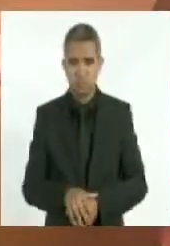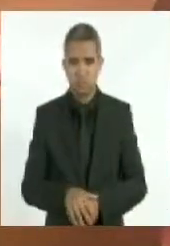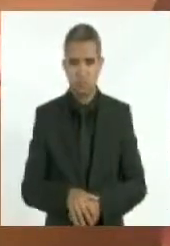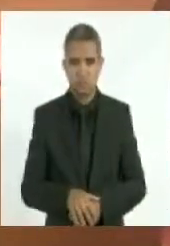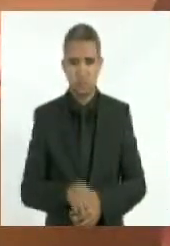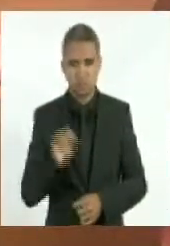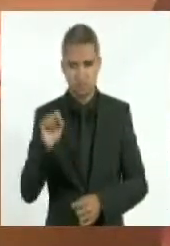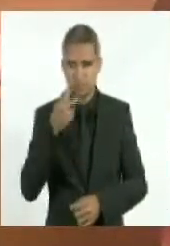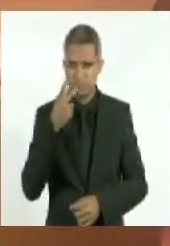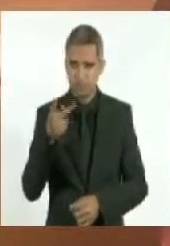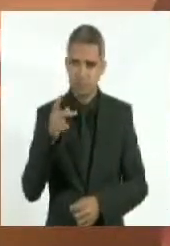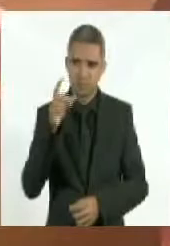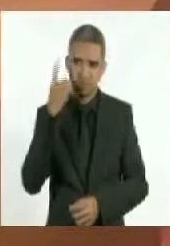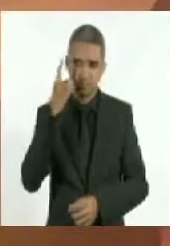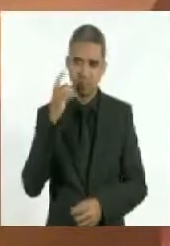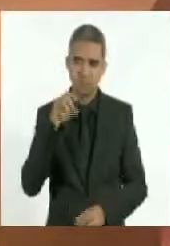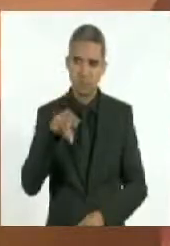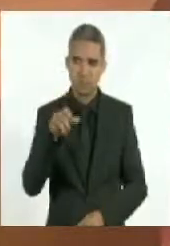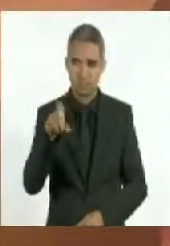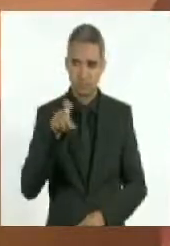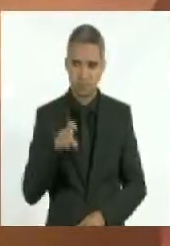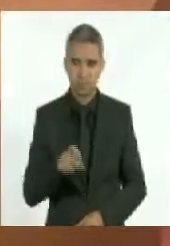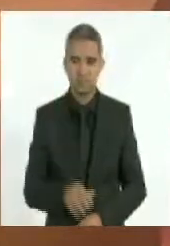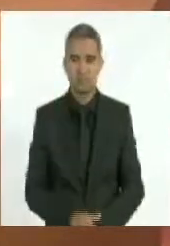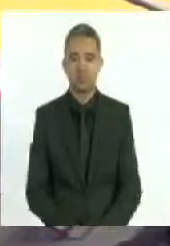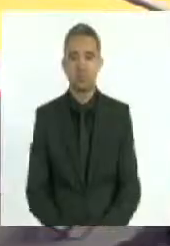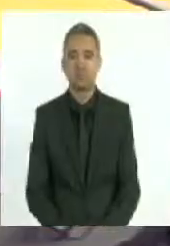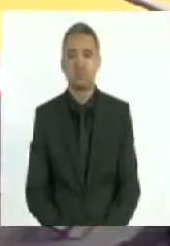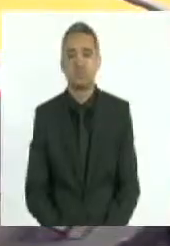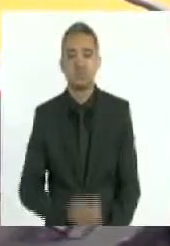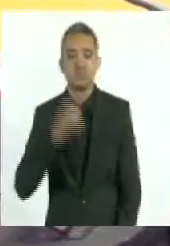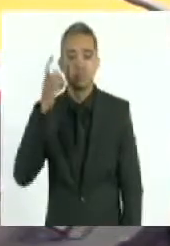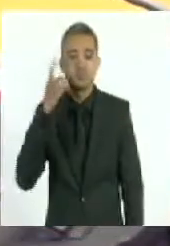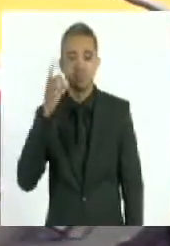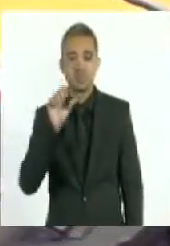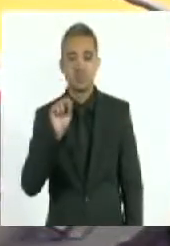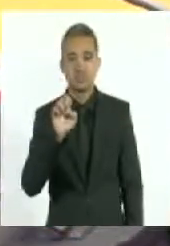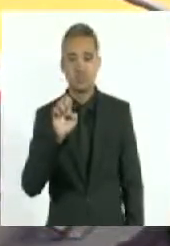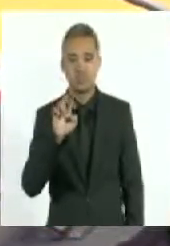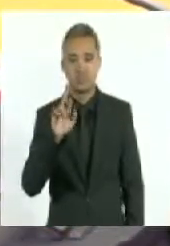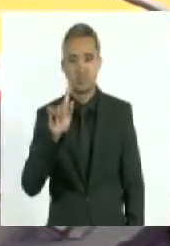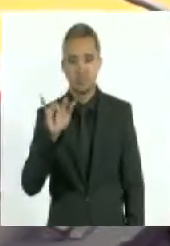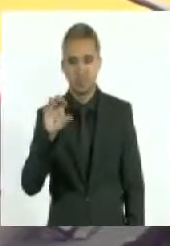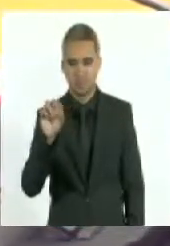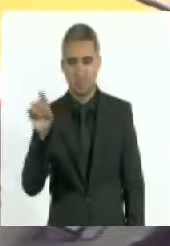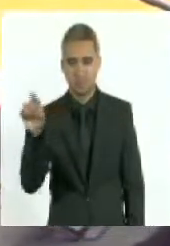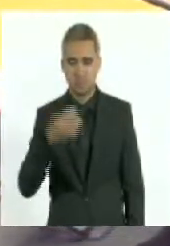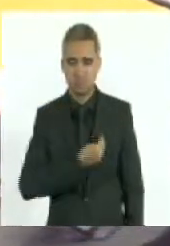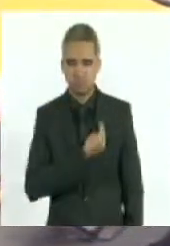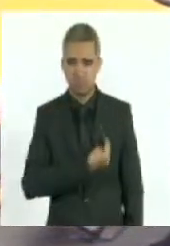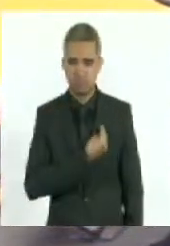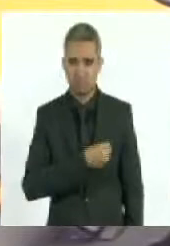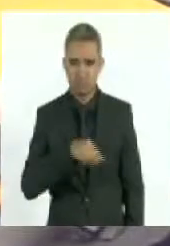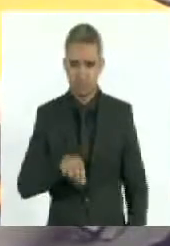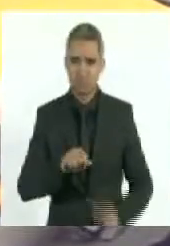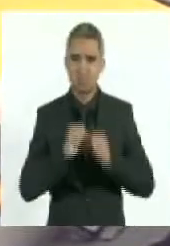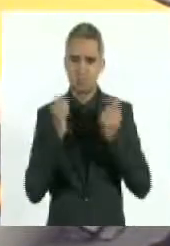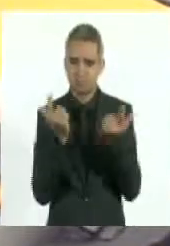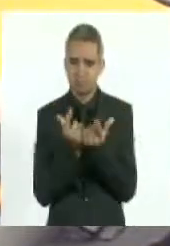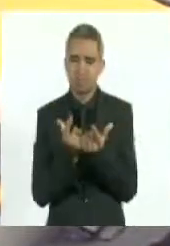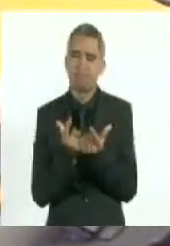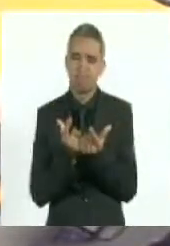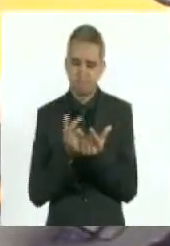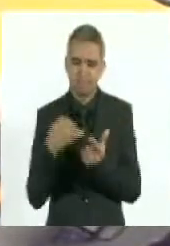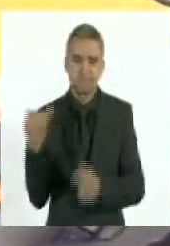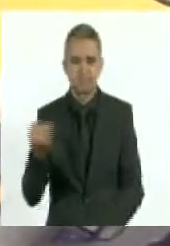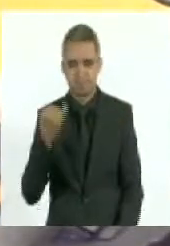Concedido a parte, deputado Max. Deputado Sérgio, a sua presença nessa casa é muito importante. Vossa Excelência representa um segmento que